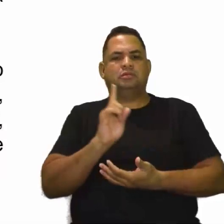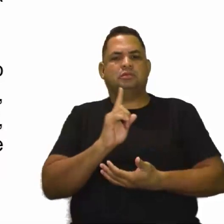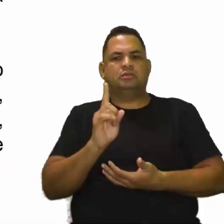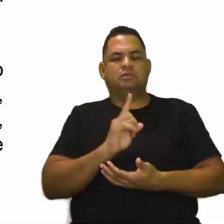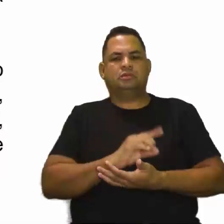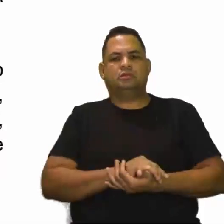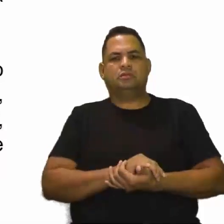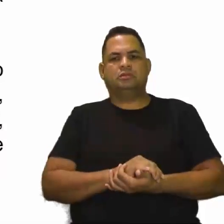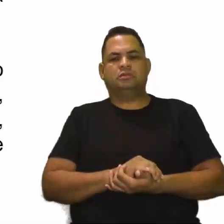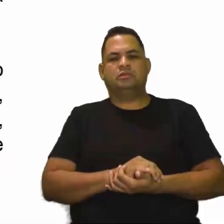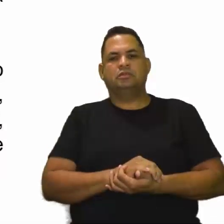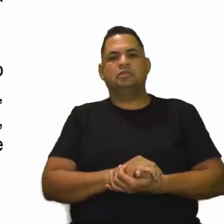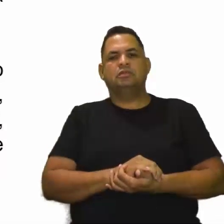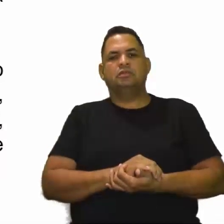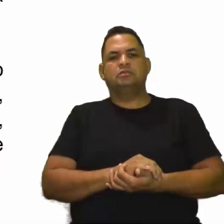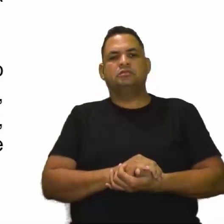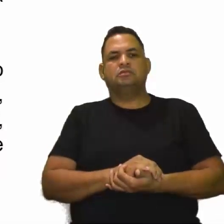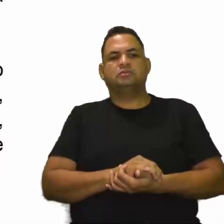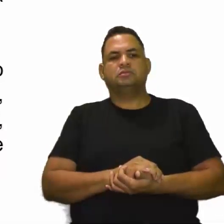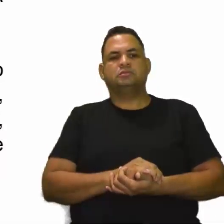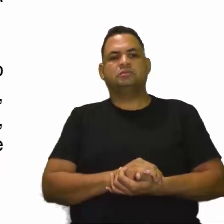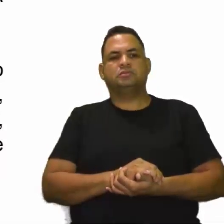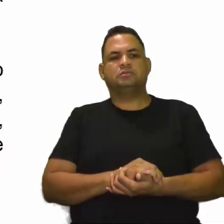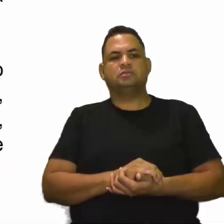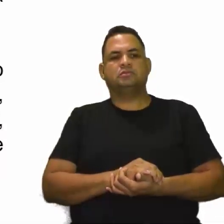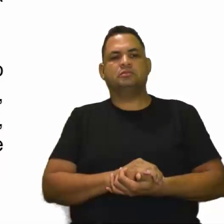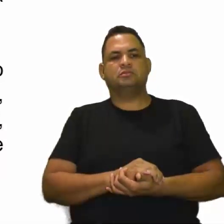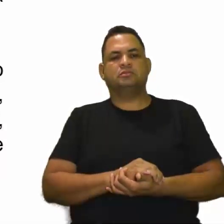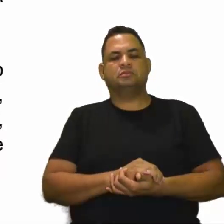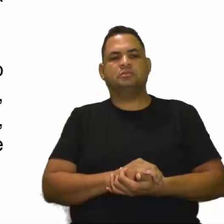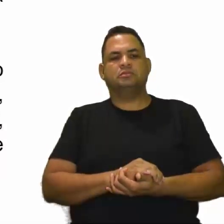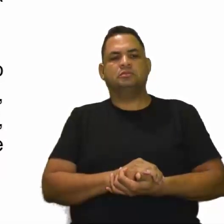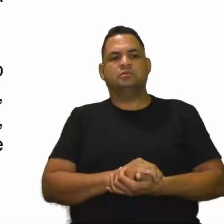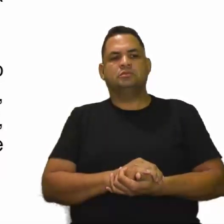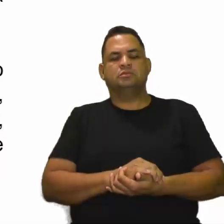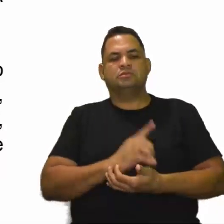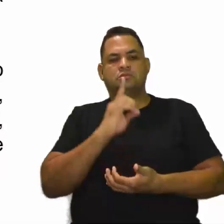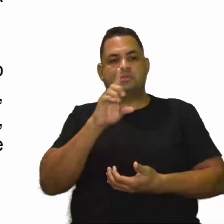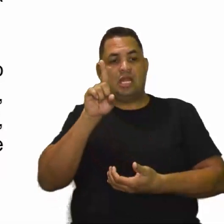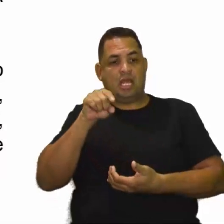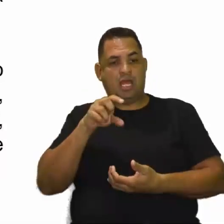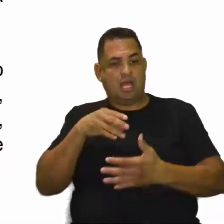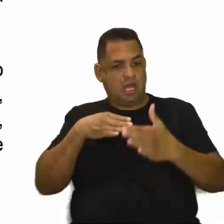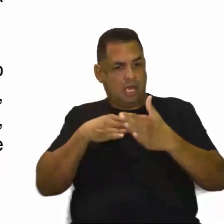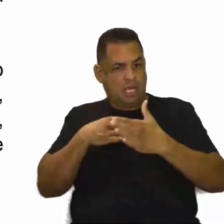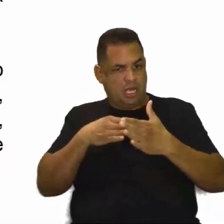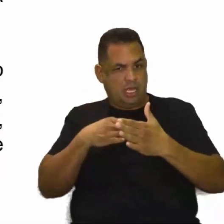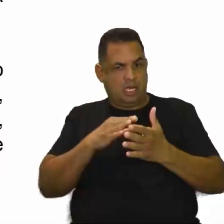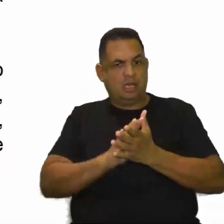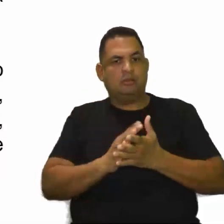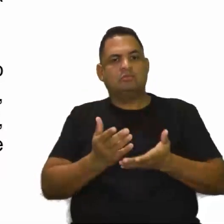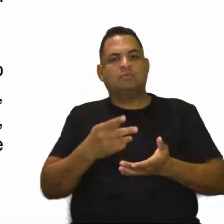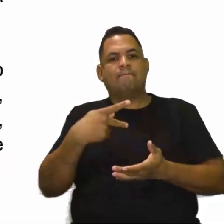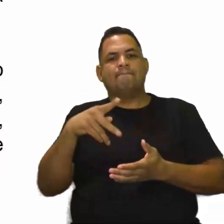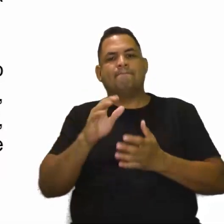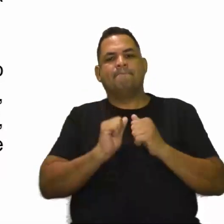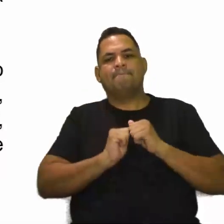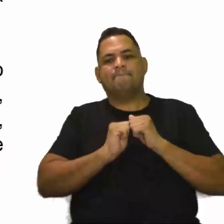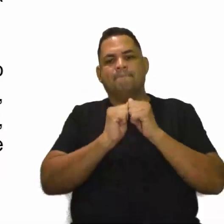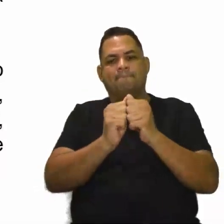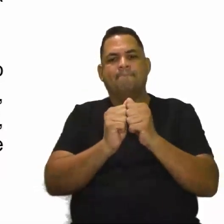essa que a gente está procurando. Vamos analisar a D. É restrita para